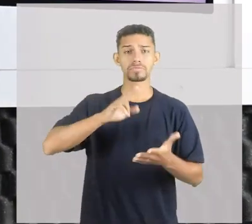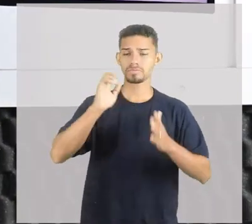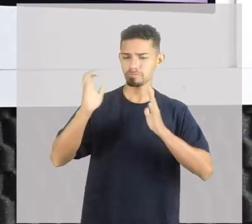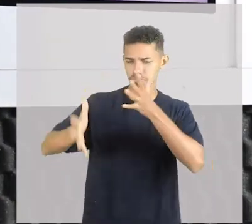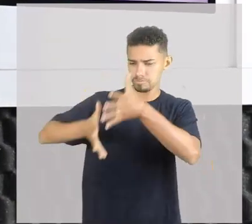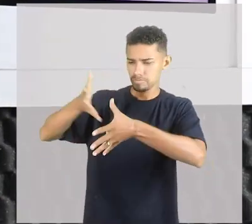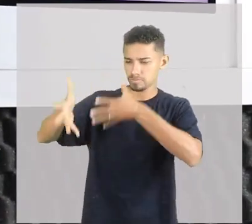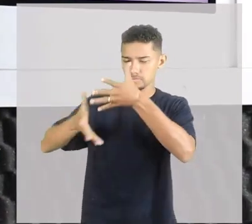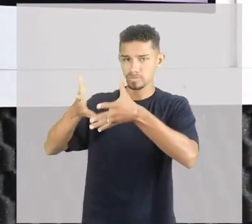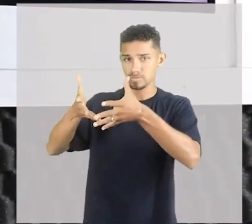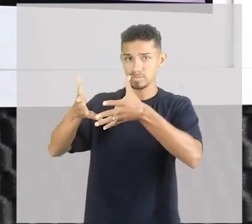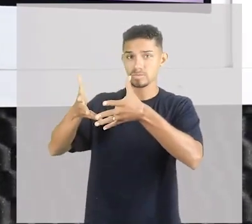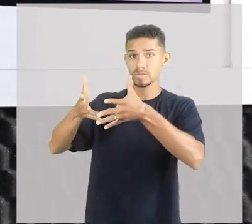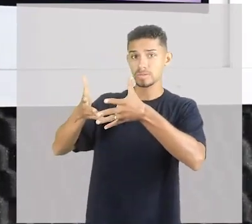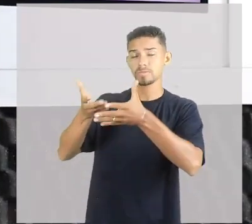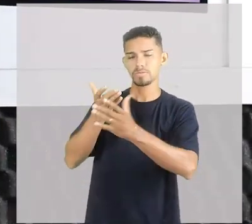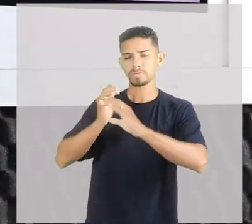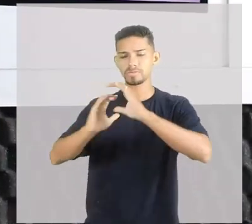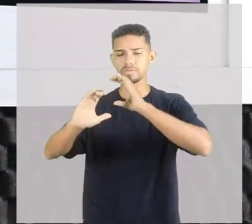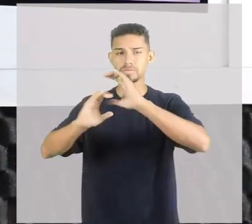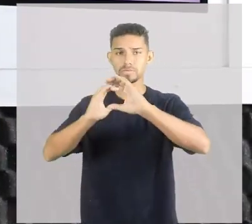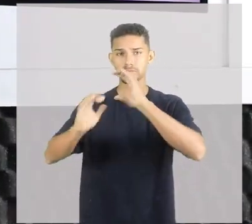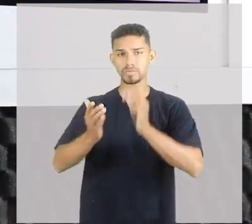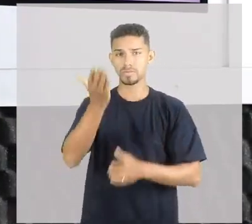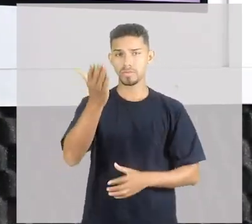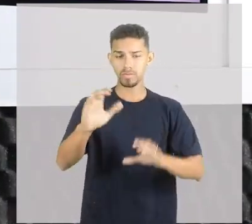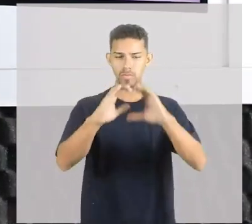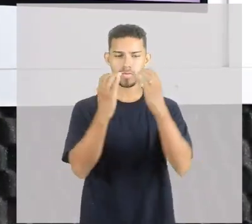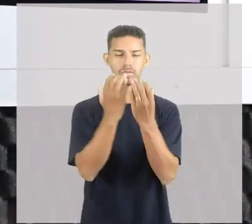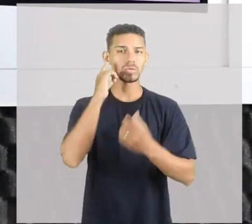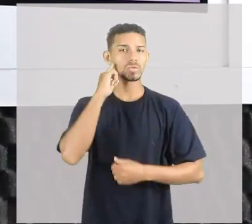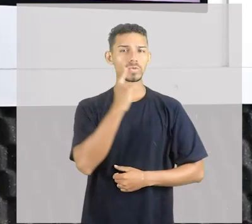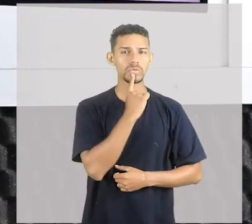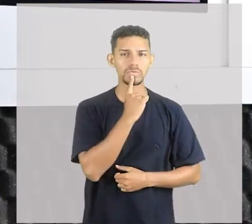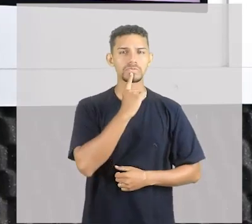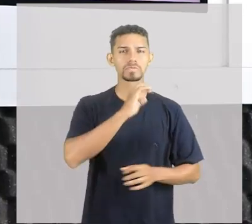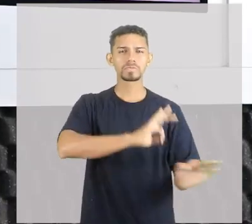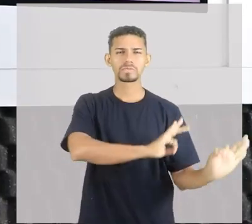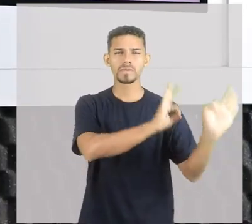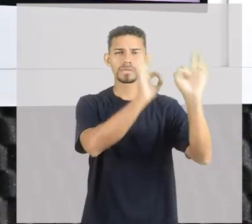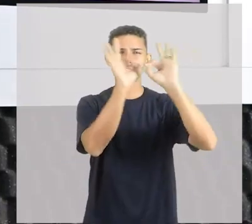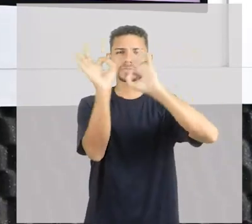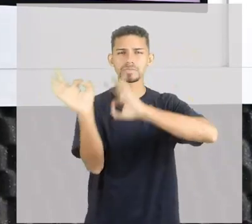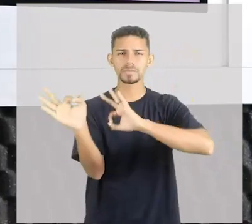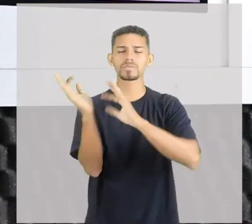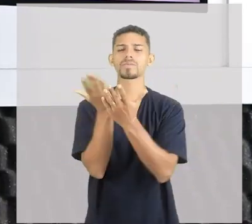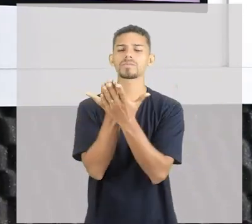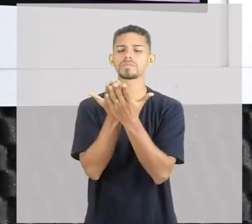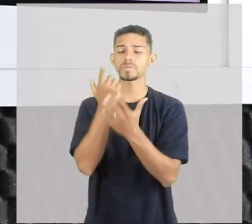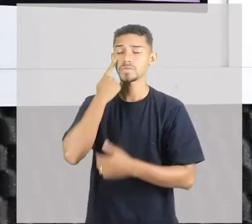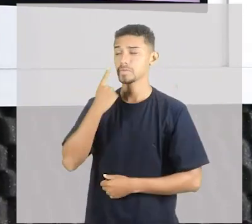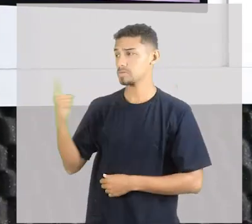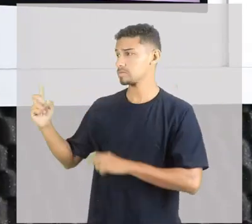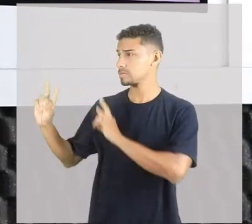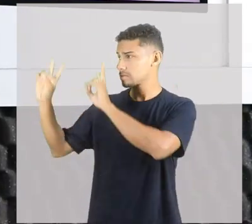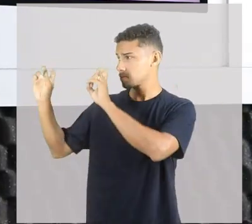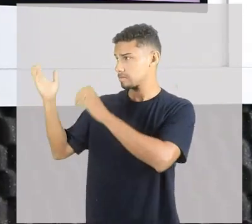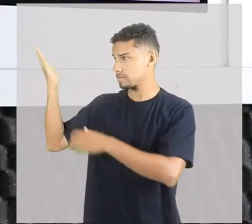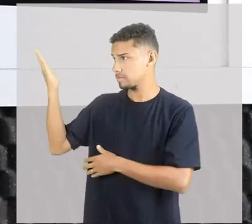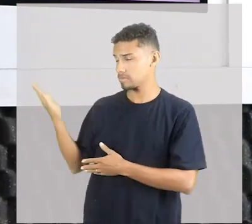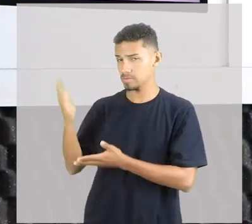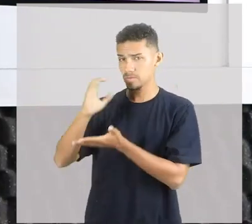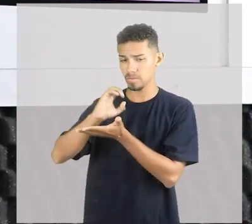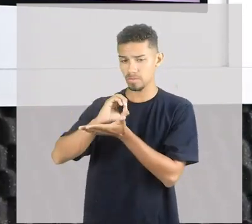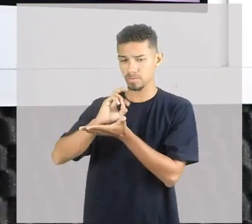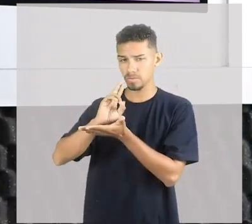melhor e maior tradução para a comunidade surda que está acompanhando aí nossas aulas sobre identificação e aplicação dos compostos orgânicos.